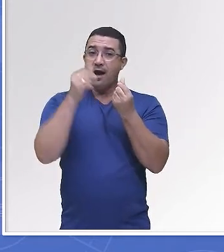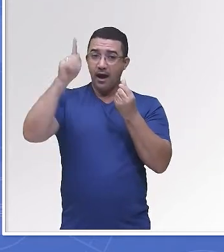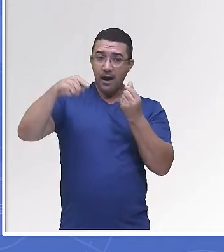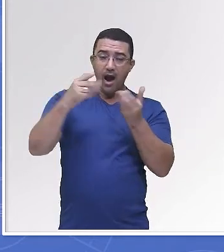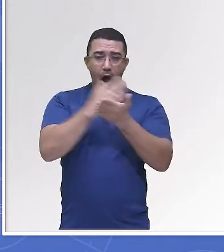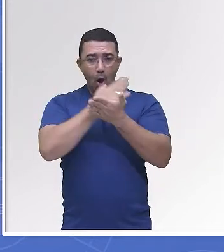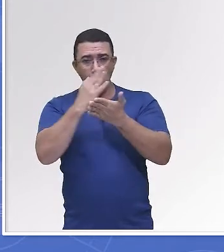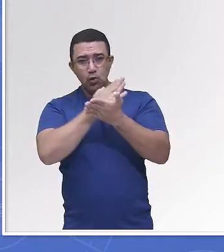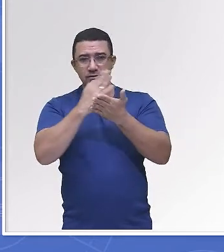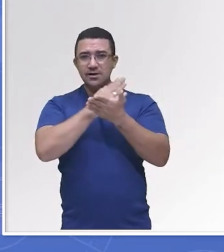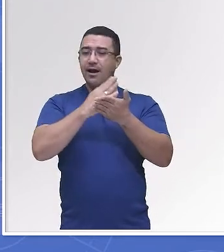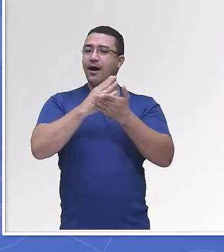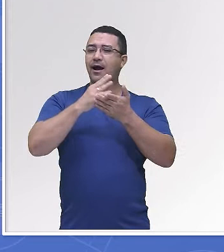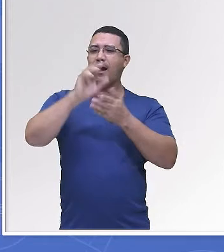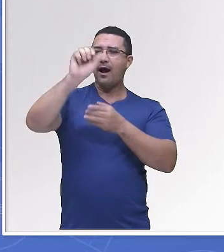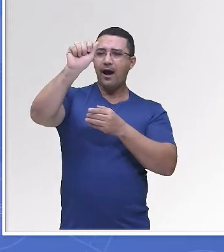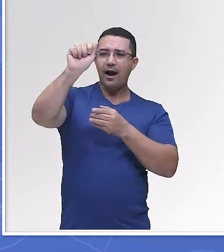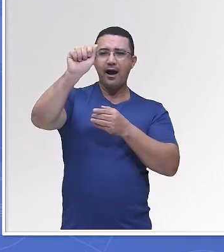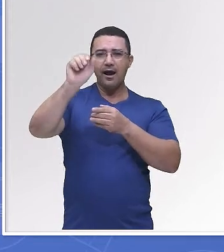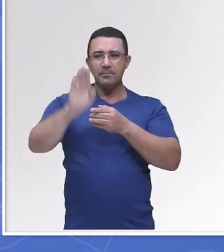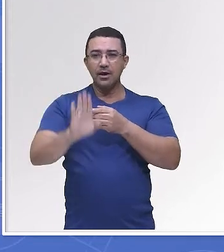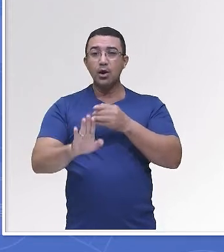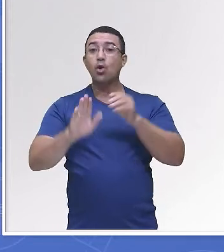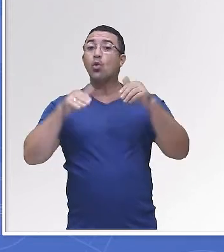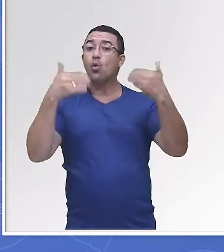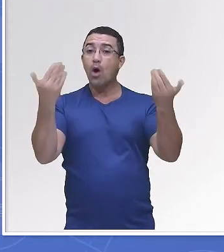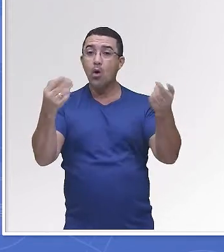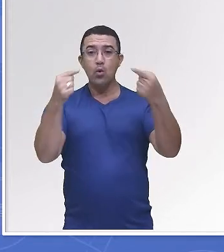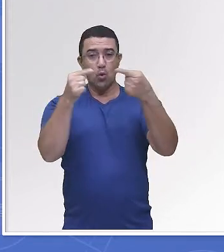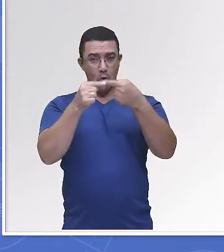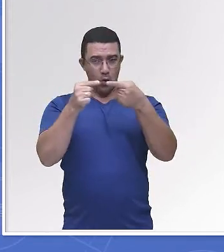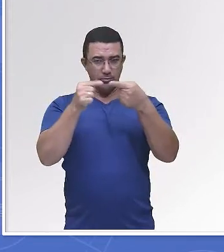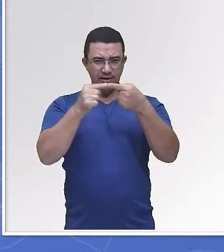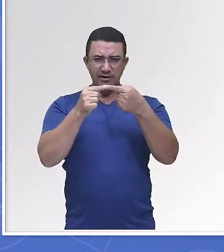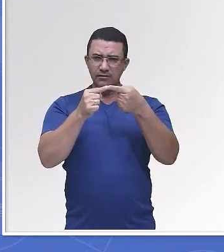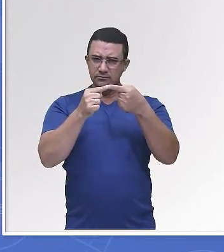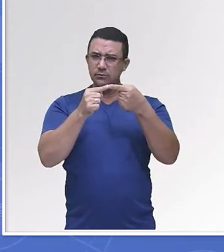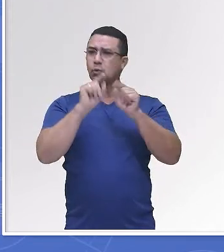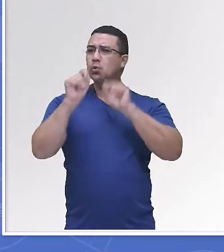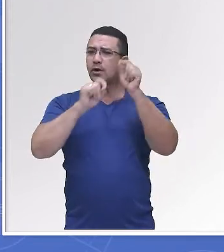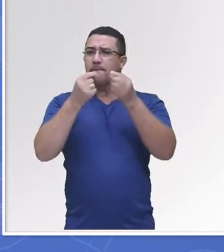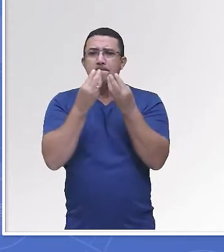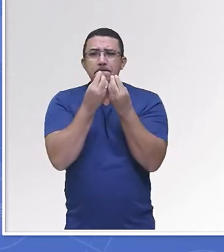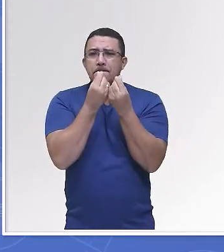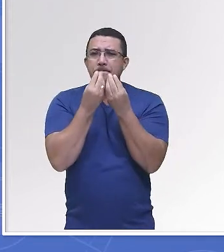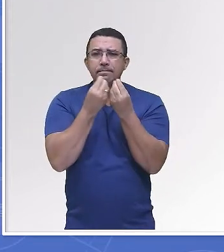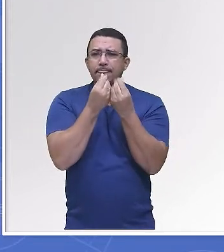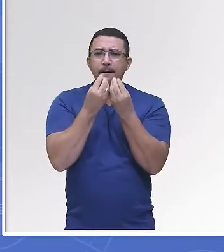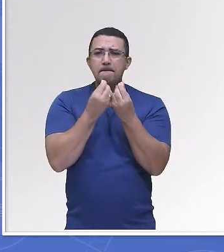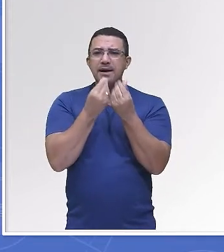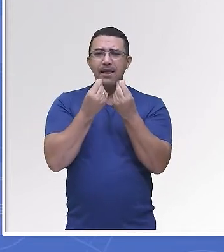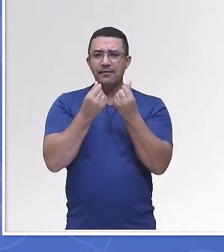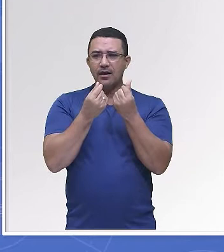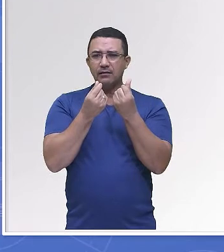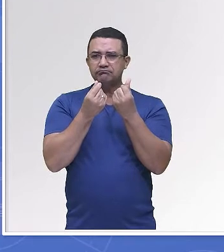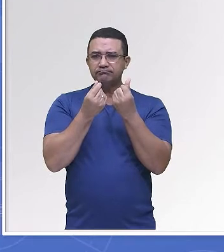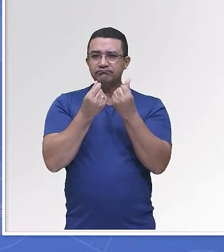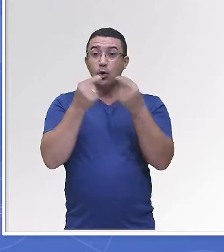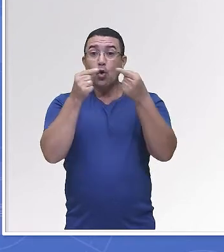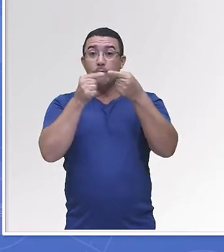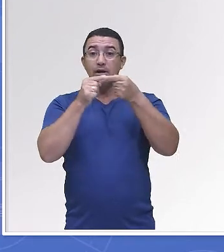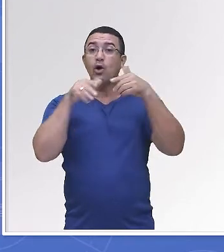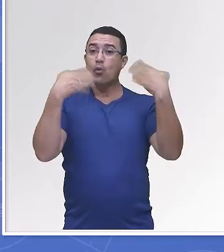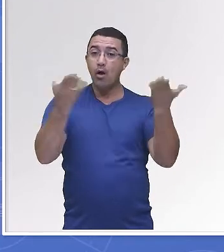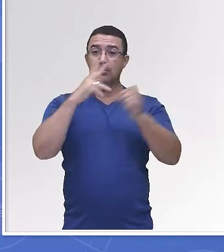nas alternativas e vocês vão perceber qual é que de fato considera elementos do paladar. Vou marcar a alternativa correta e daqui a pouco a gente volta para a